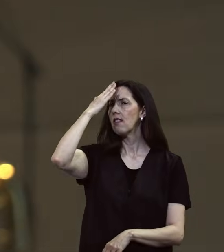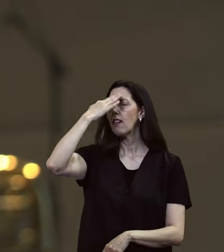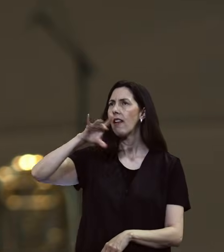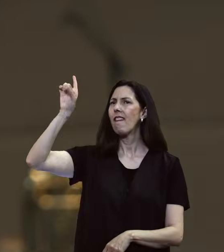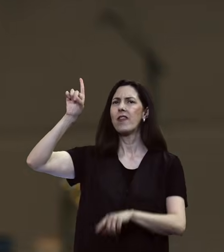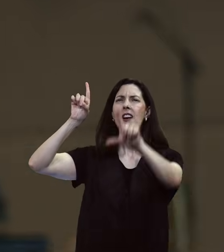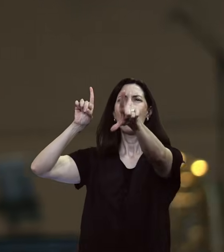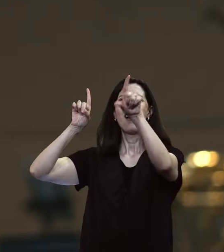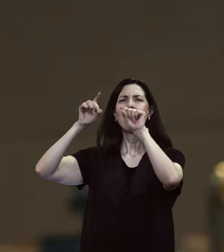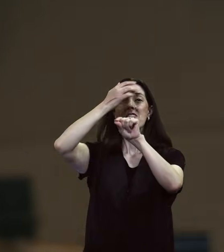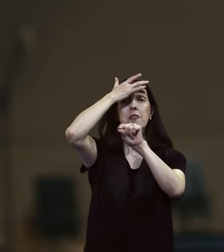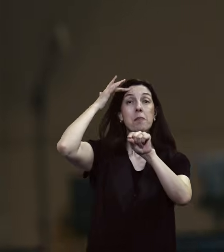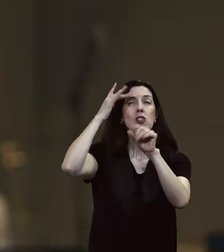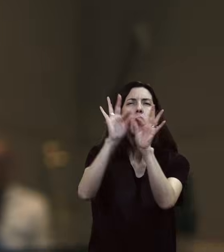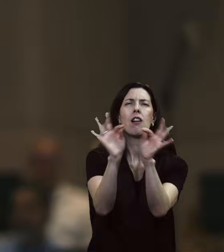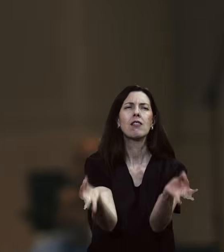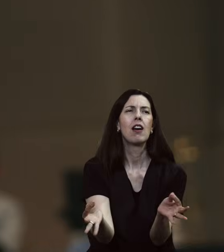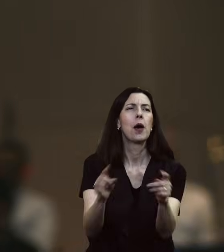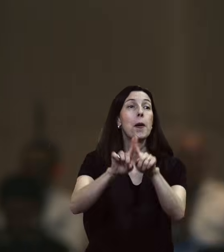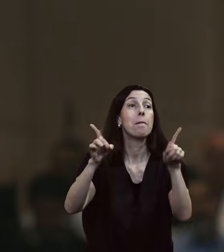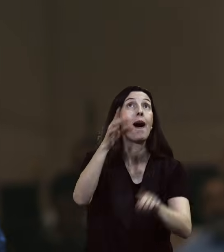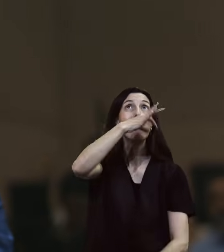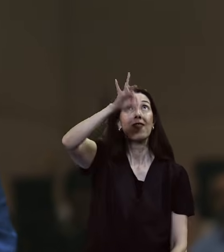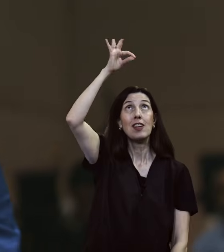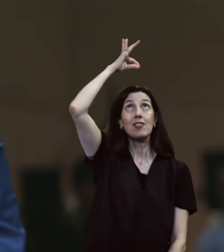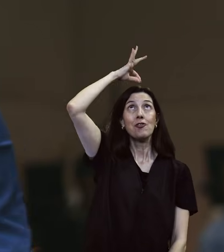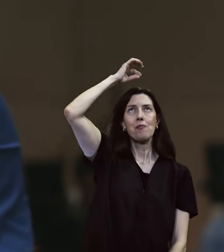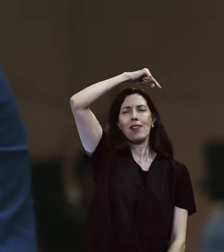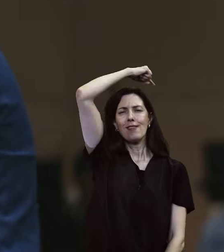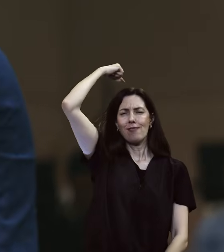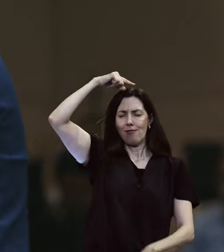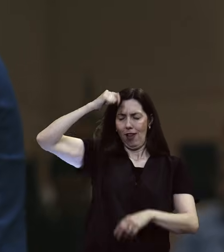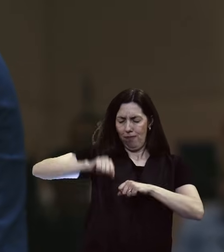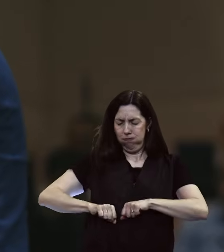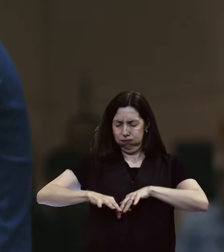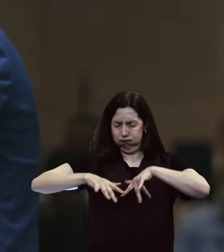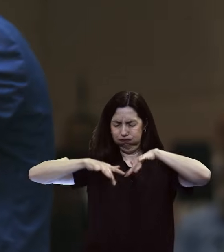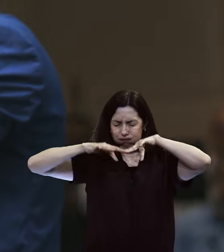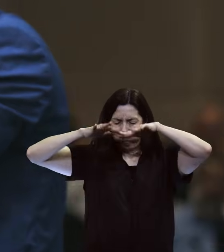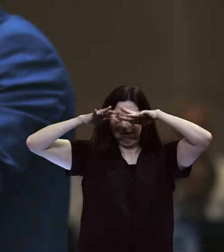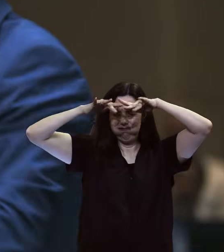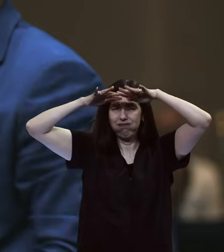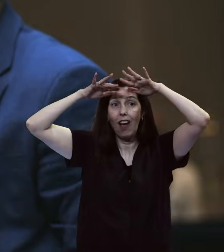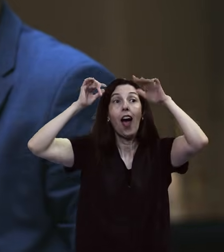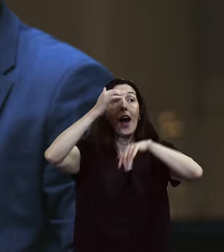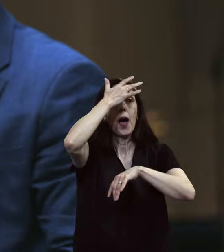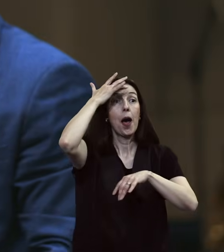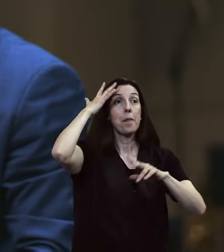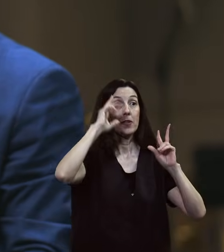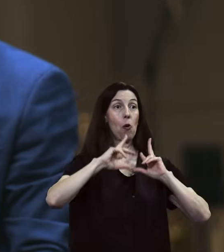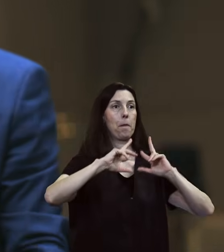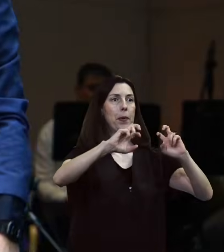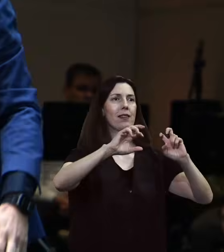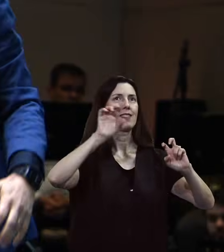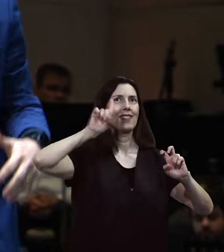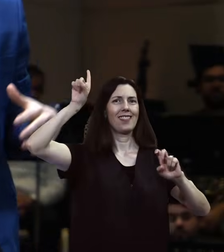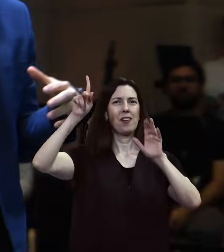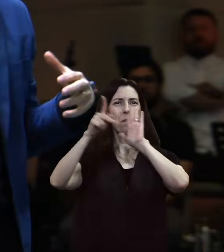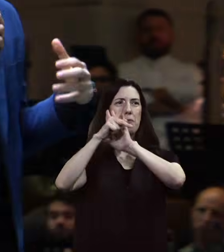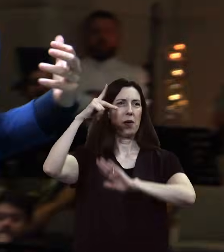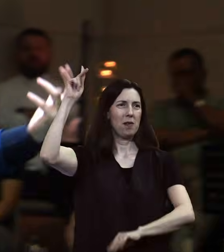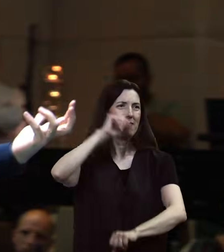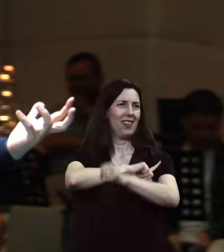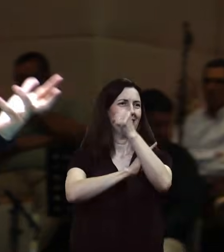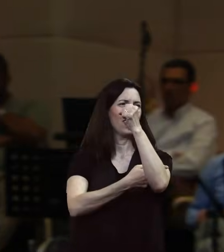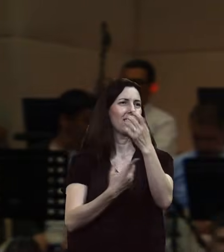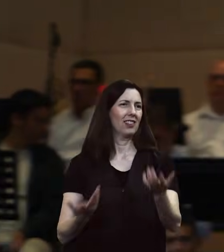você repousará o Espírito de Deus, e as pessoas saberão disso. Mas o inimigo não